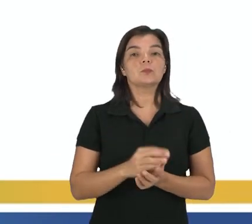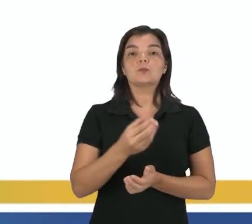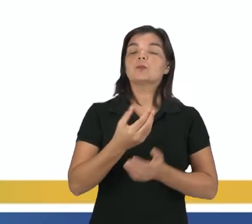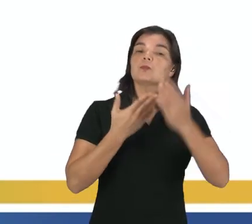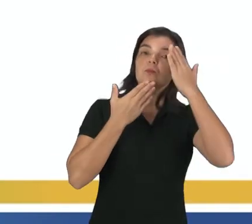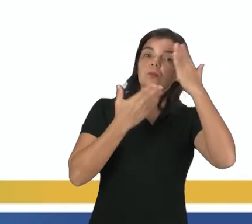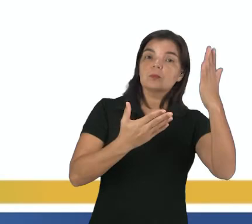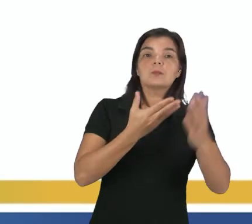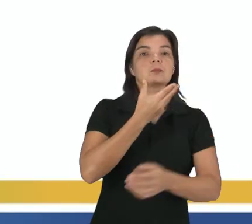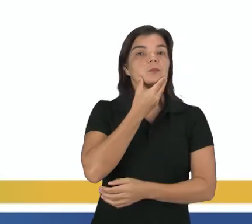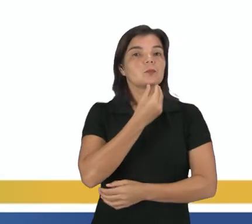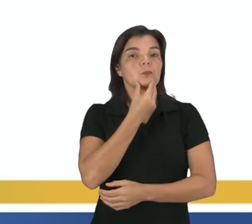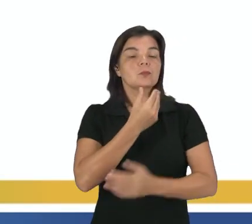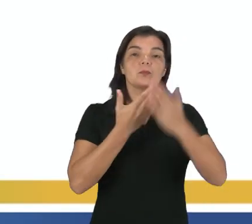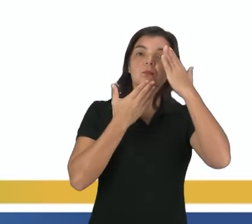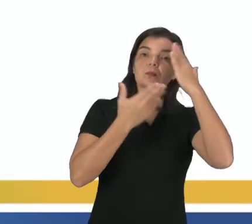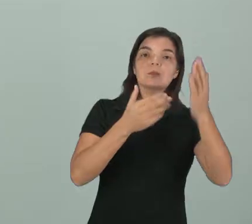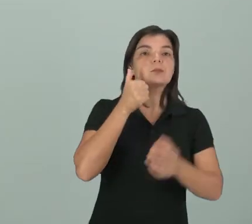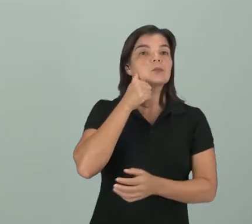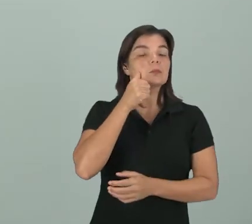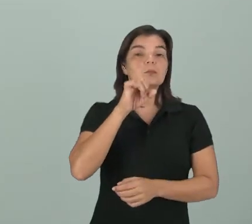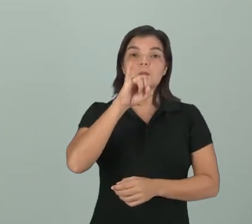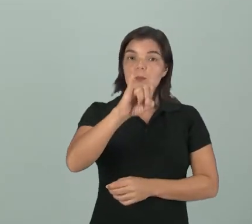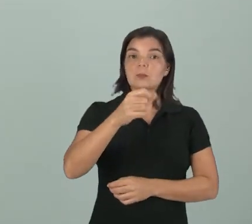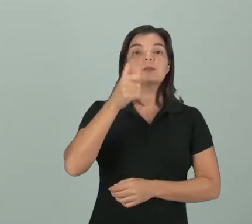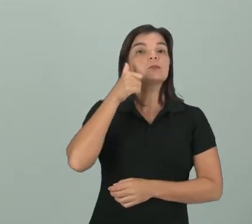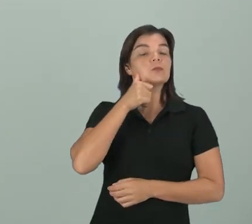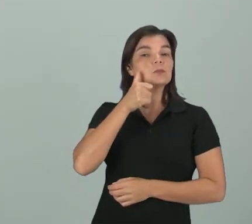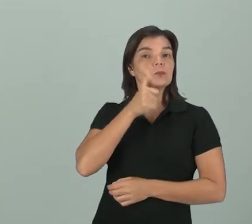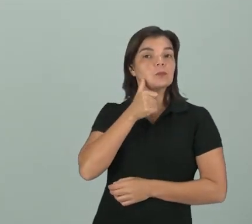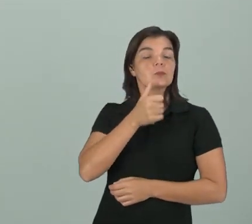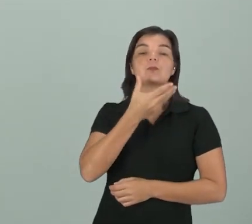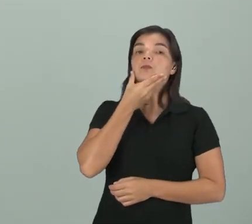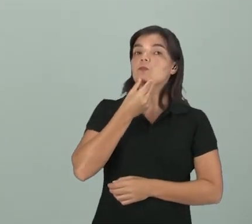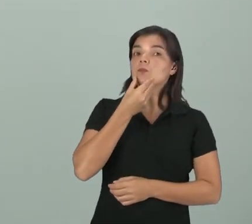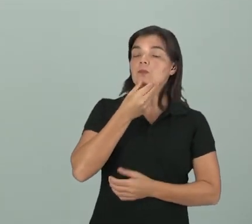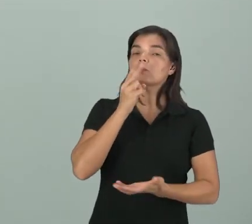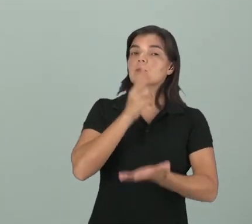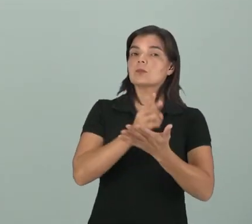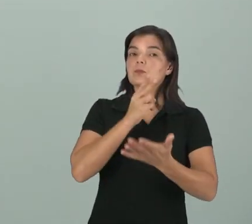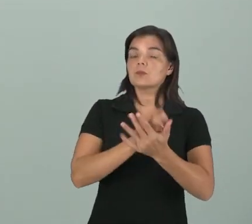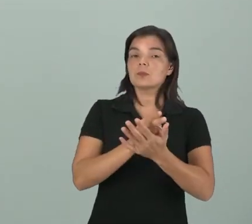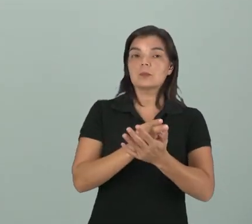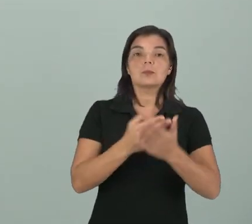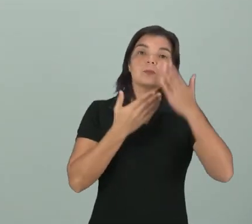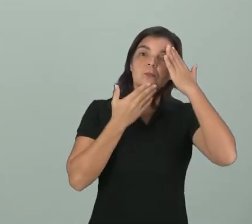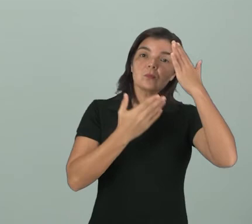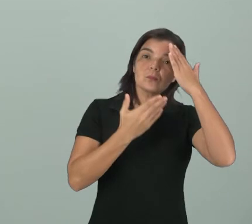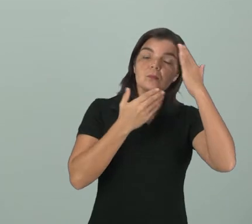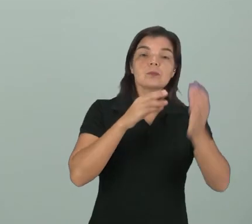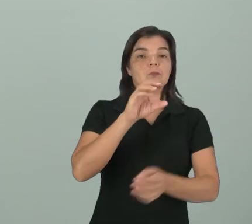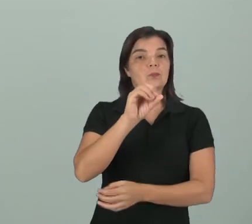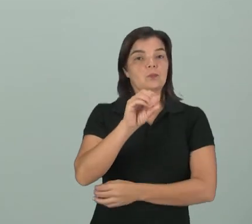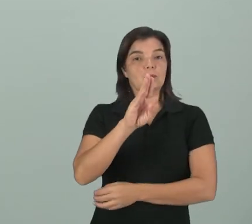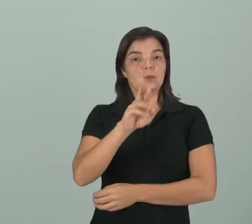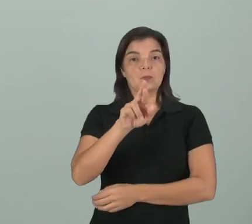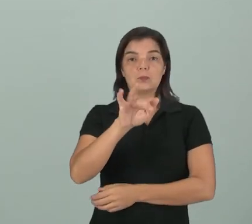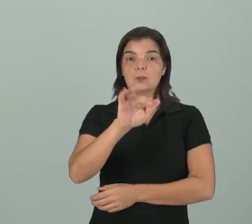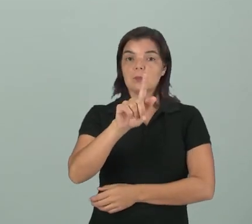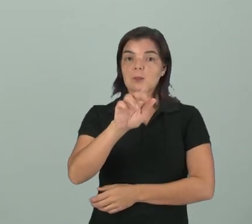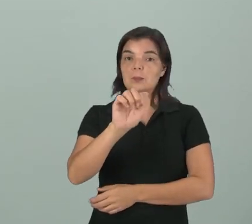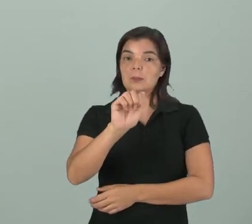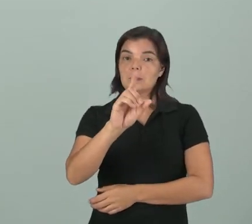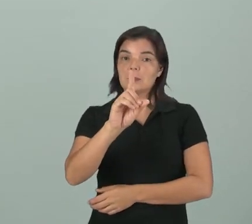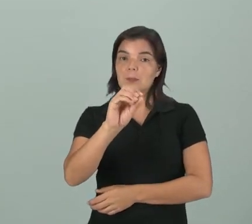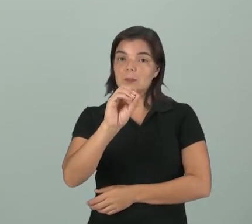ou obrigada? Se você pertence ao gênero masculino, você sempre responderá obrigado. Independente